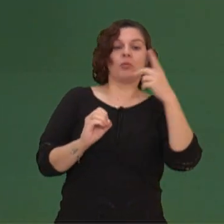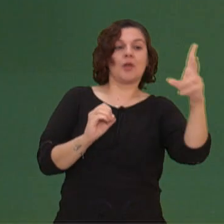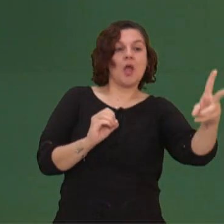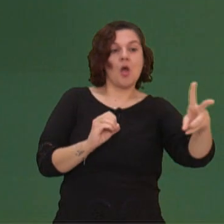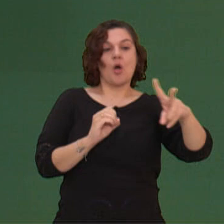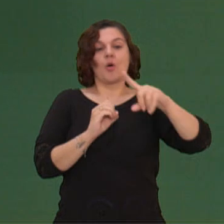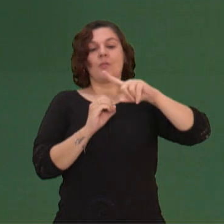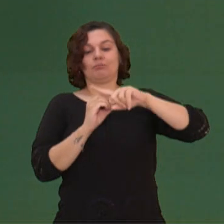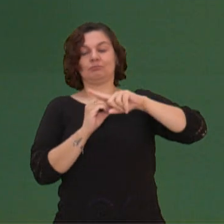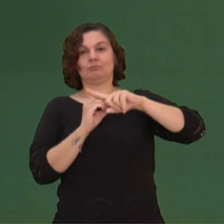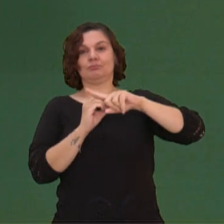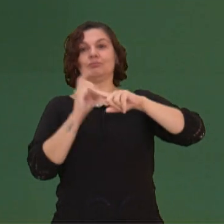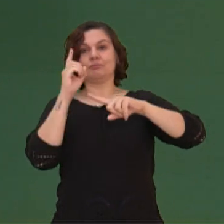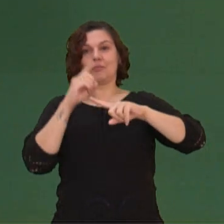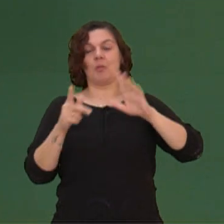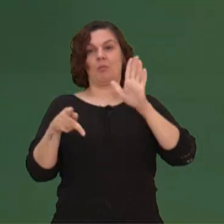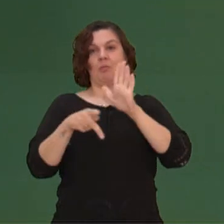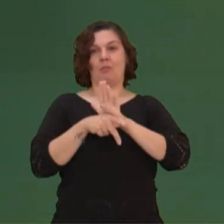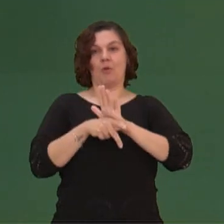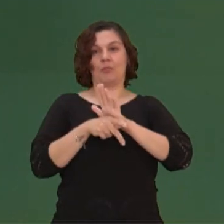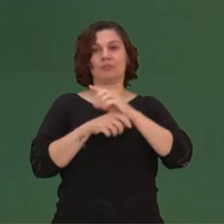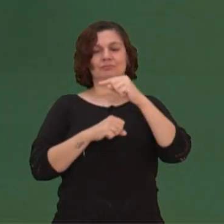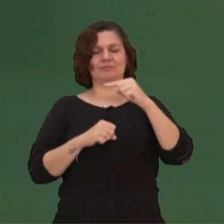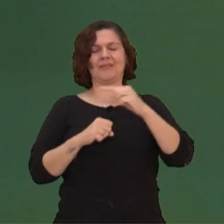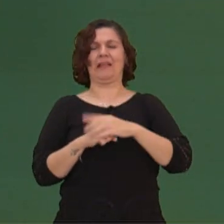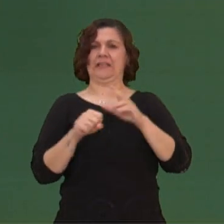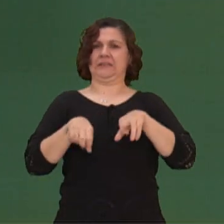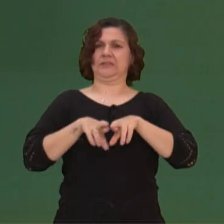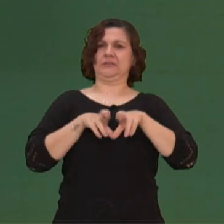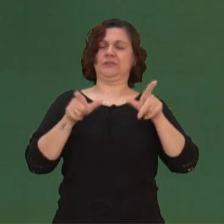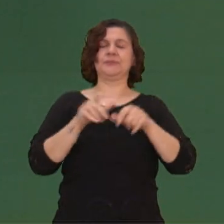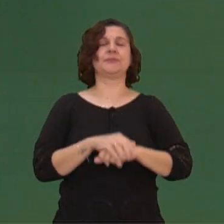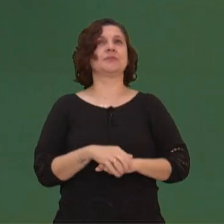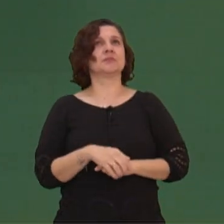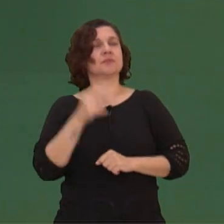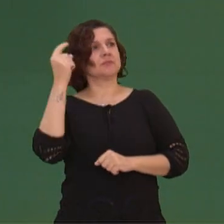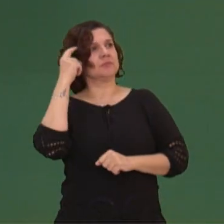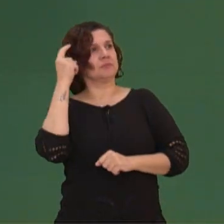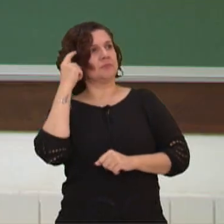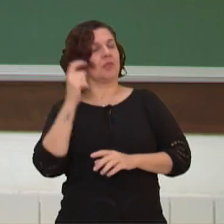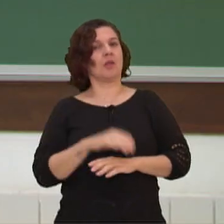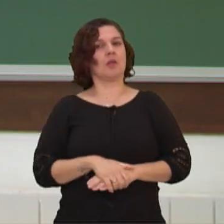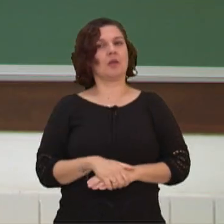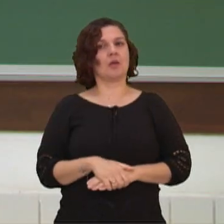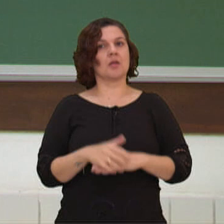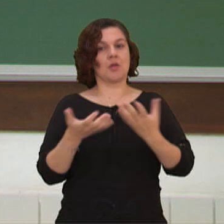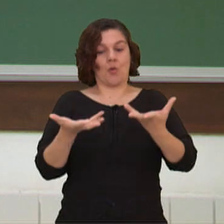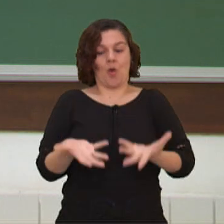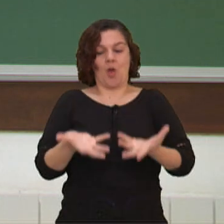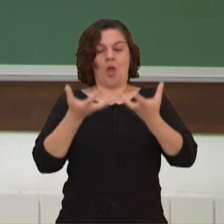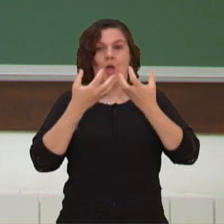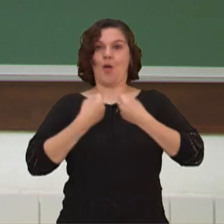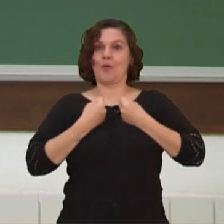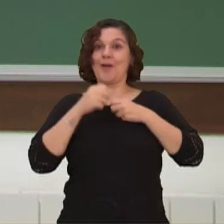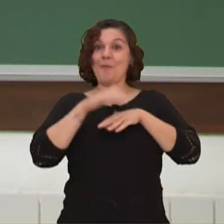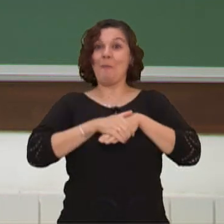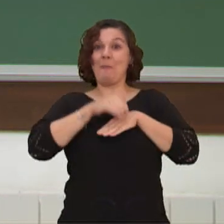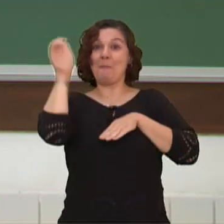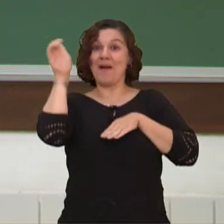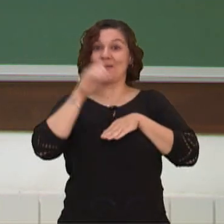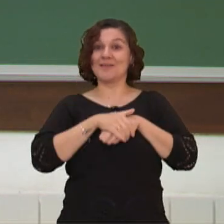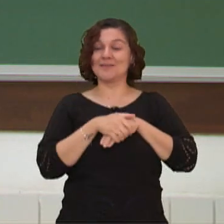elétrons, ficando negativo. É estranho isso, né? Porque você pensa assim, se eu ganho, eu fiquei com